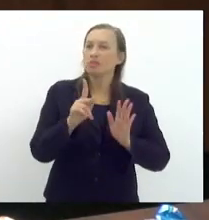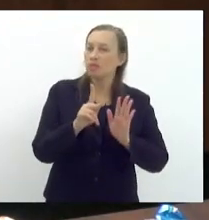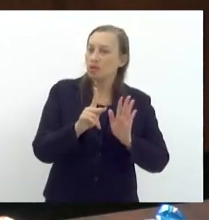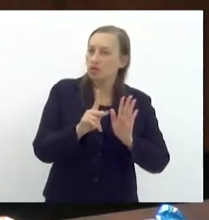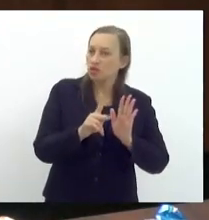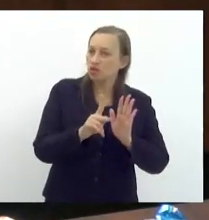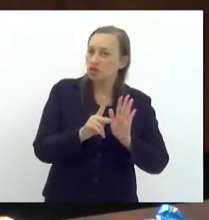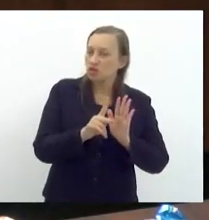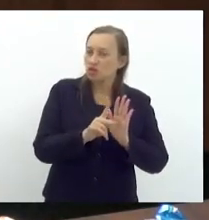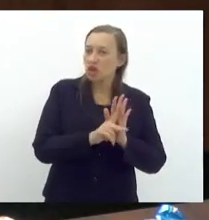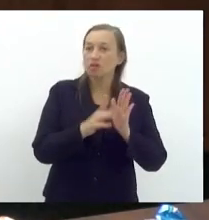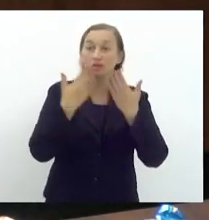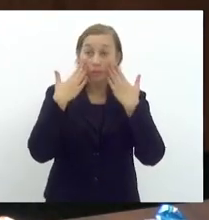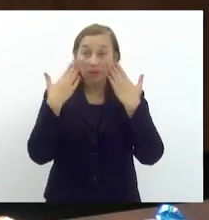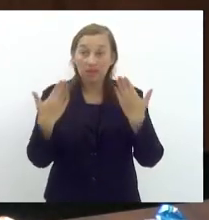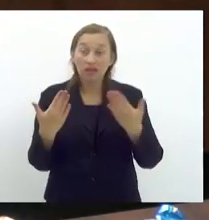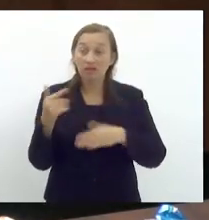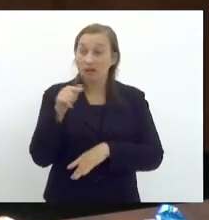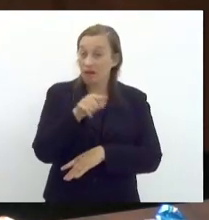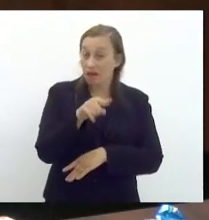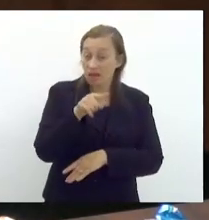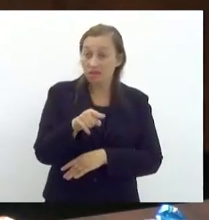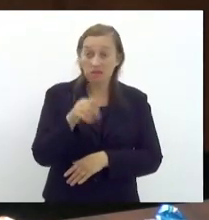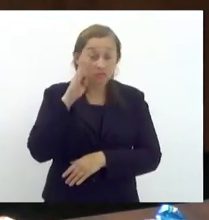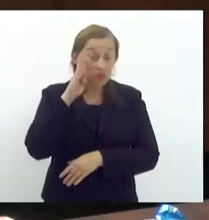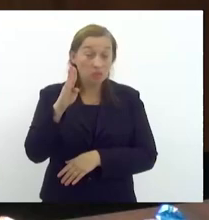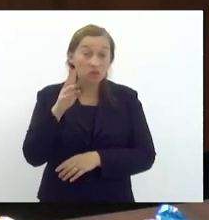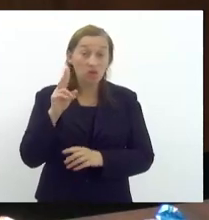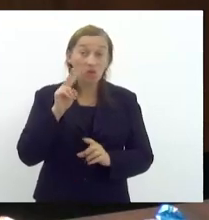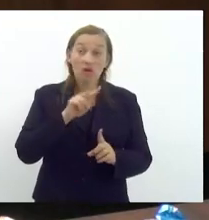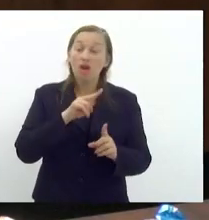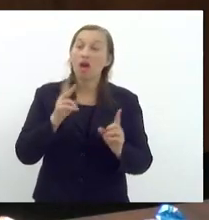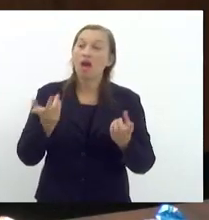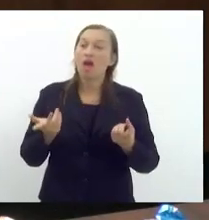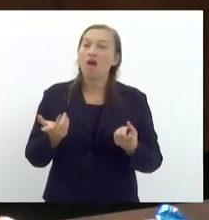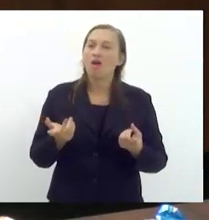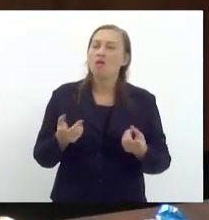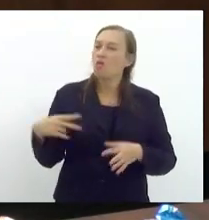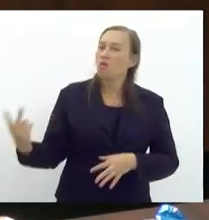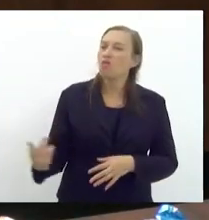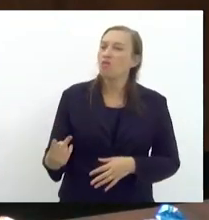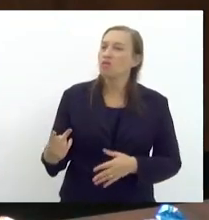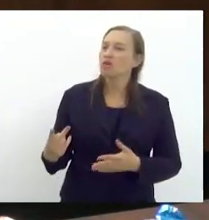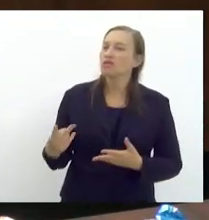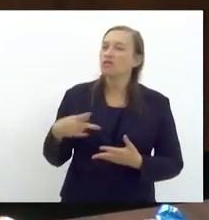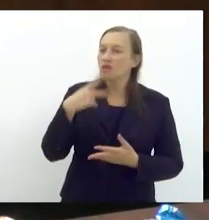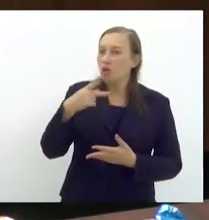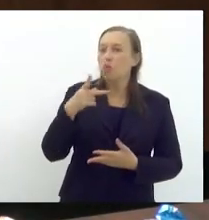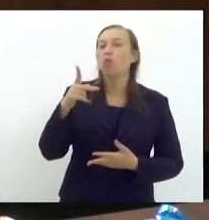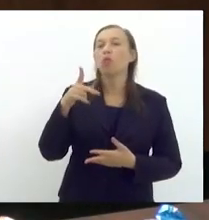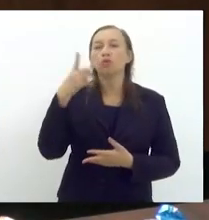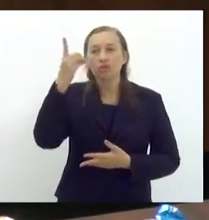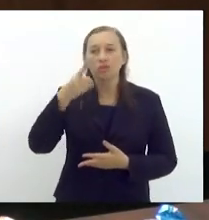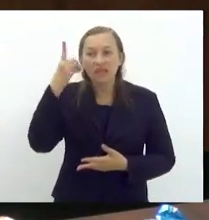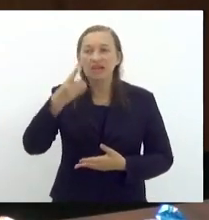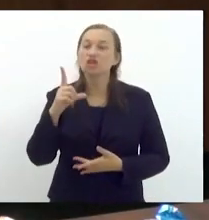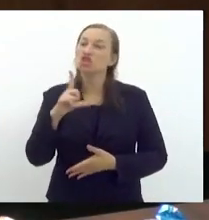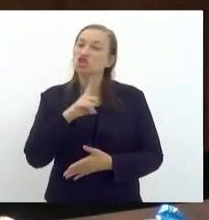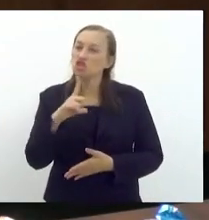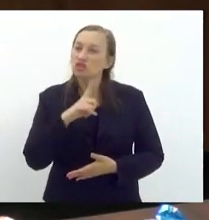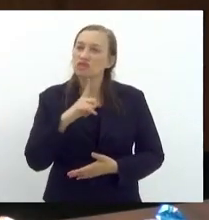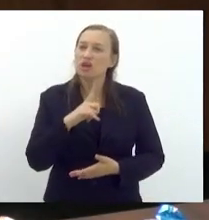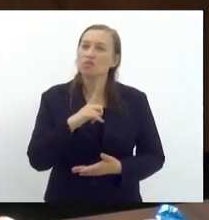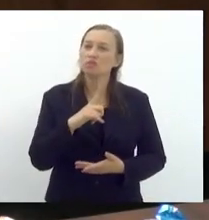tem sido apresentado principalmente esse visa na verdade Justamente que falou do deputado e nós tivemos